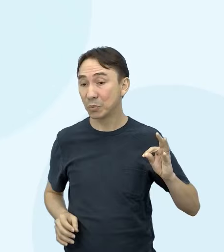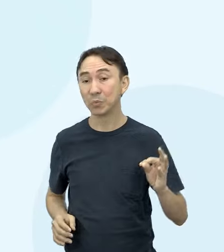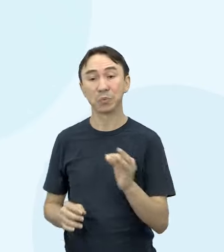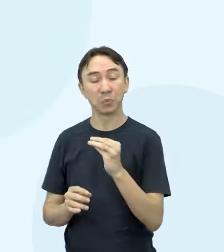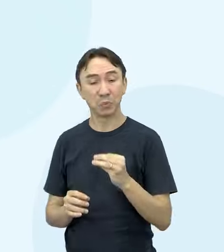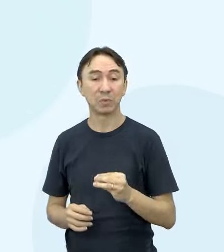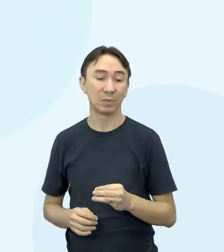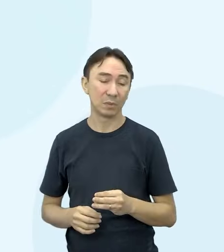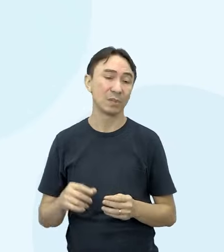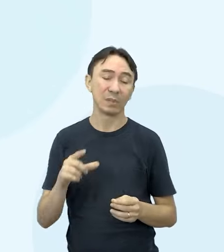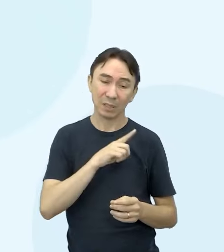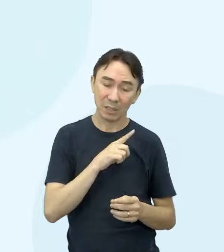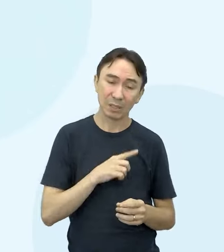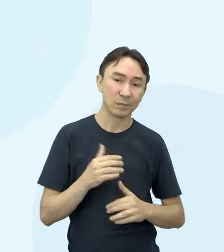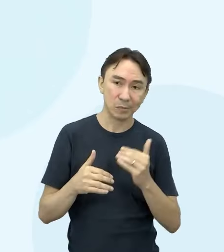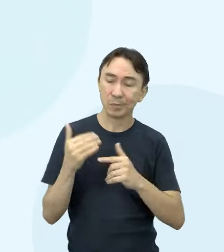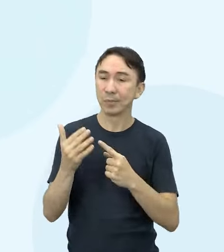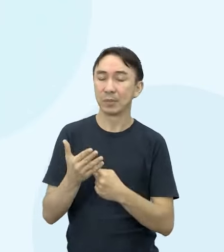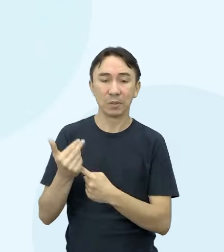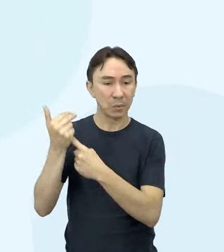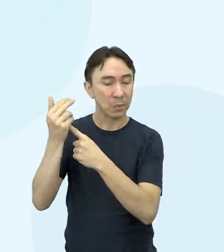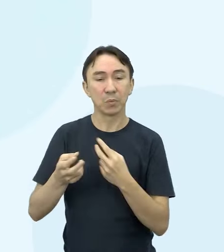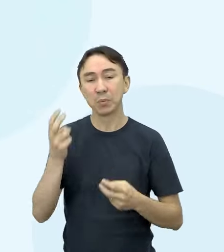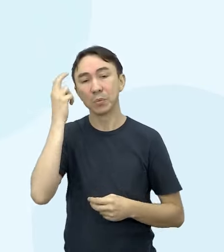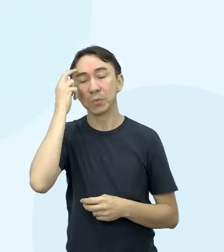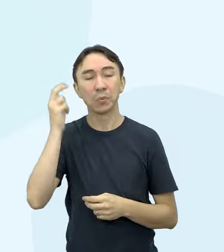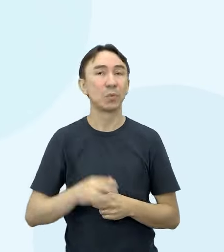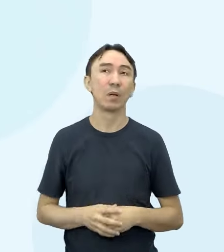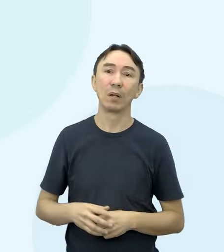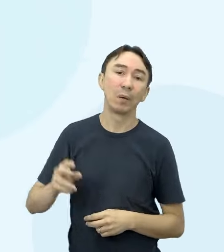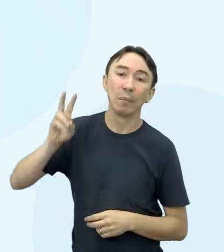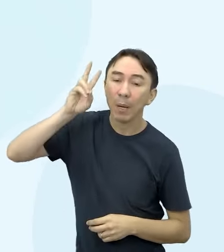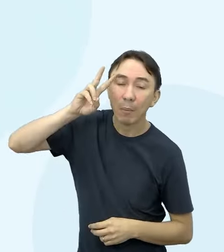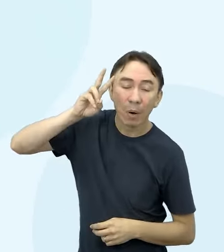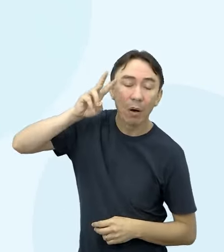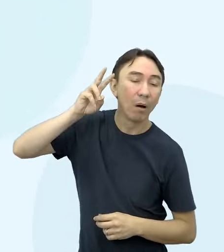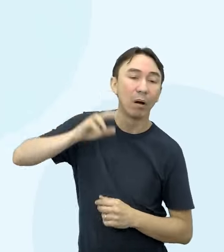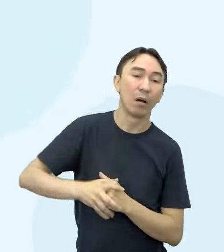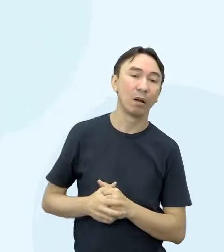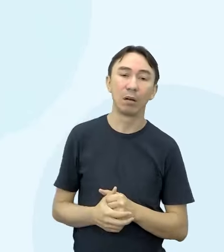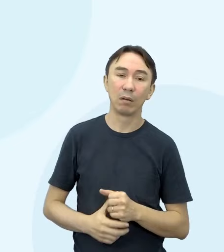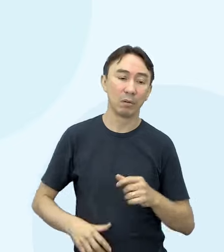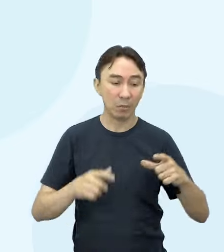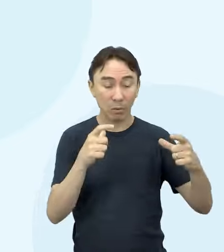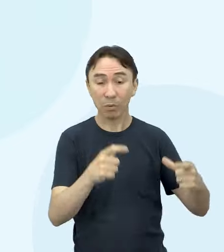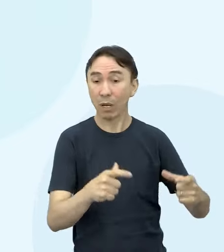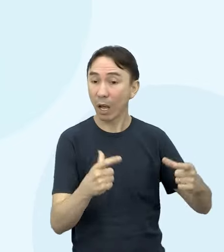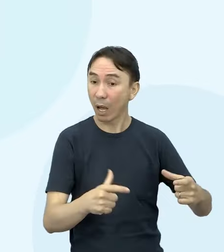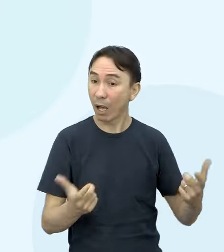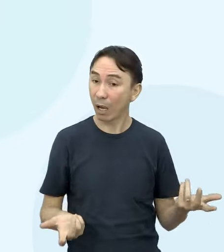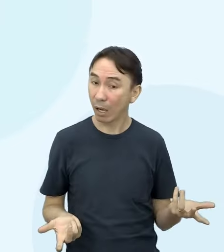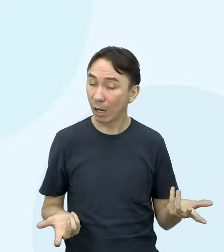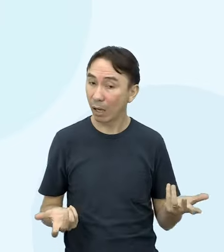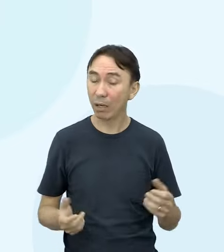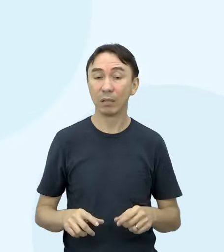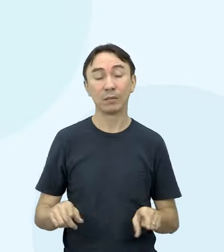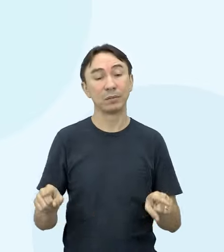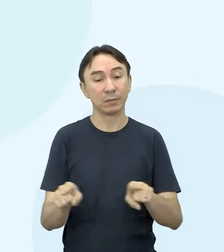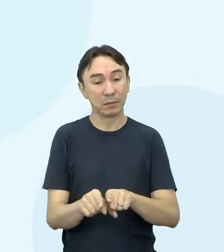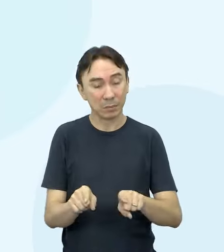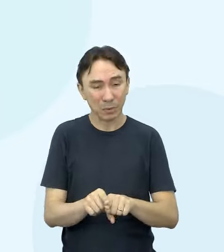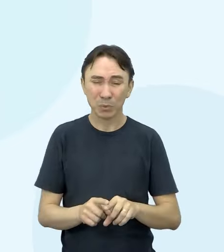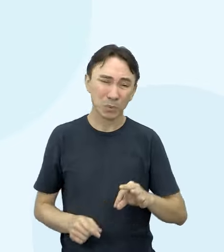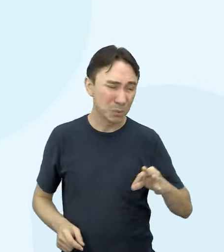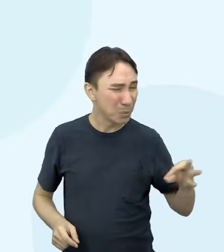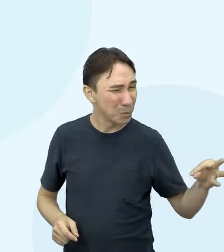do desenvolvimento tecnológico, da cultura, da memória, do espaço geográfico e como os elementos se constituem nas